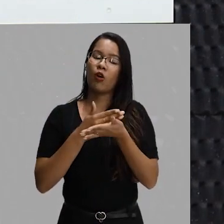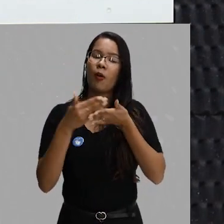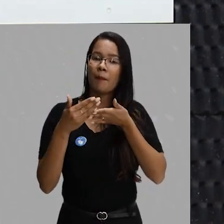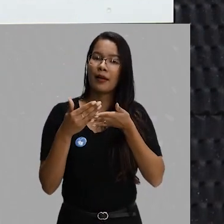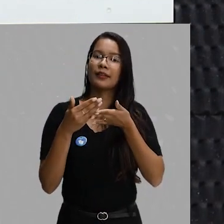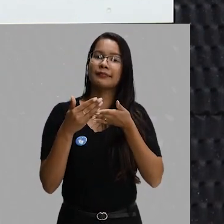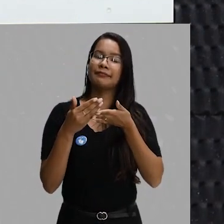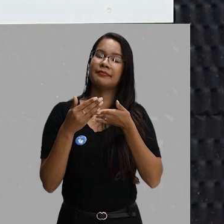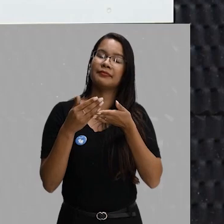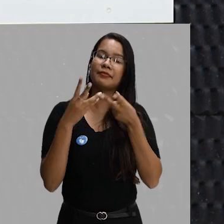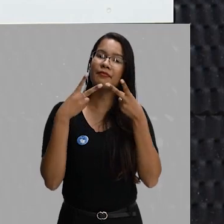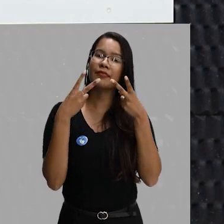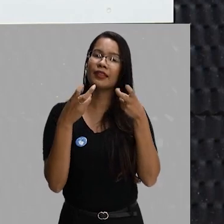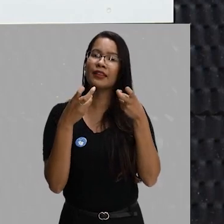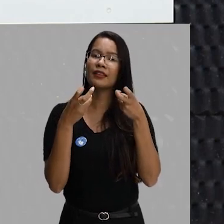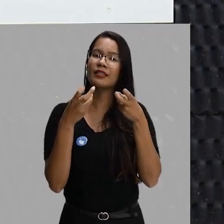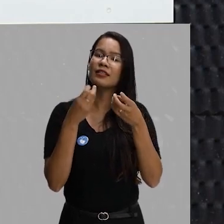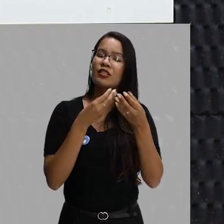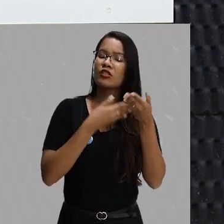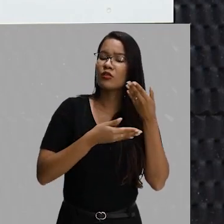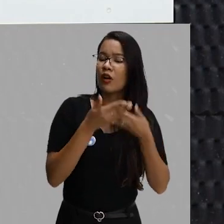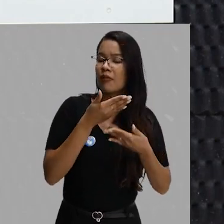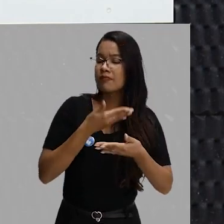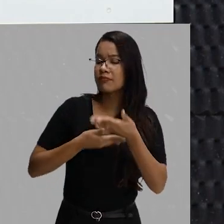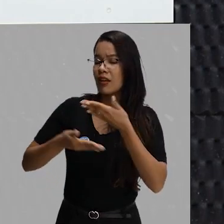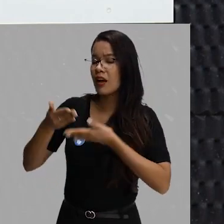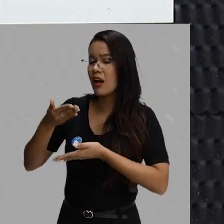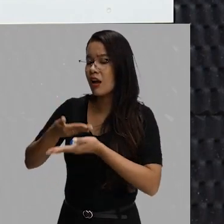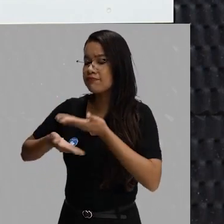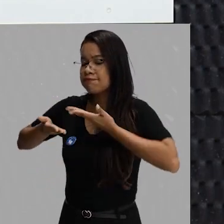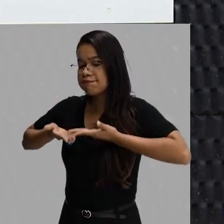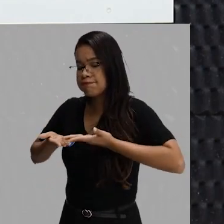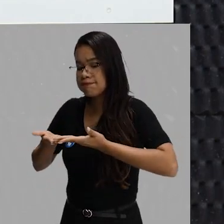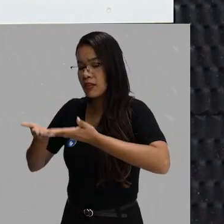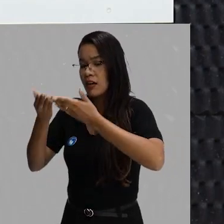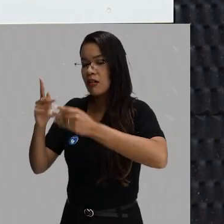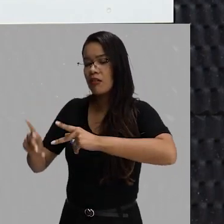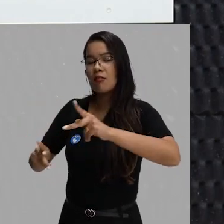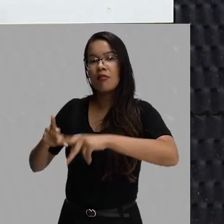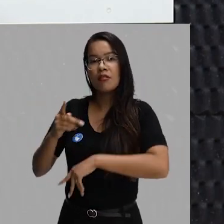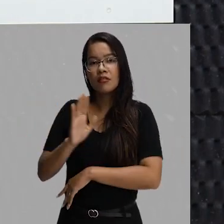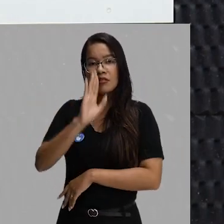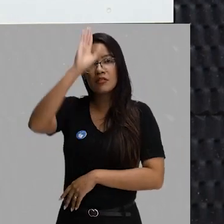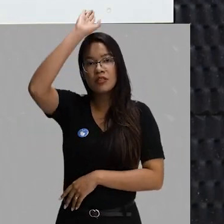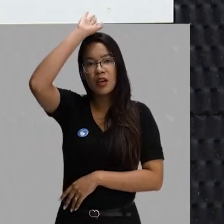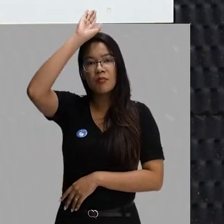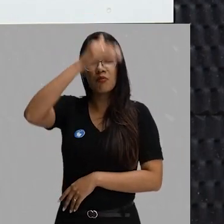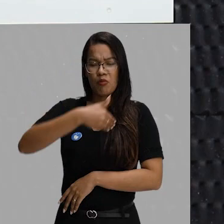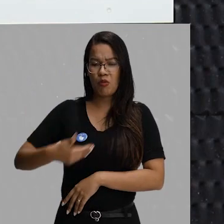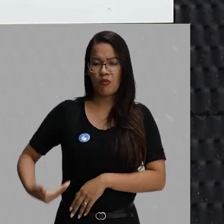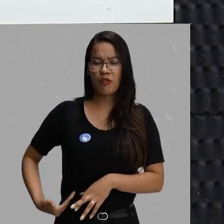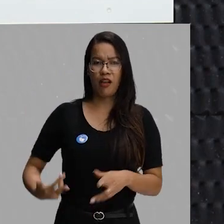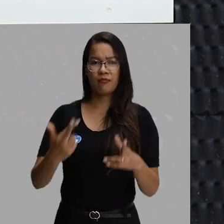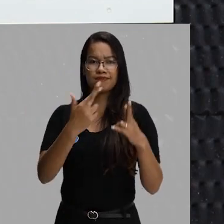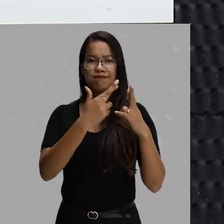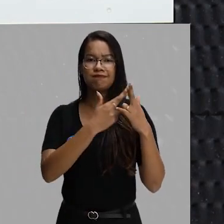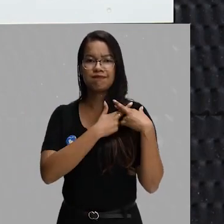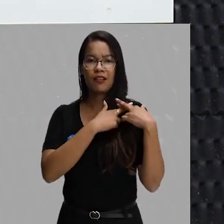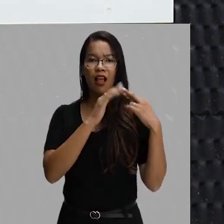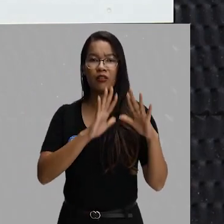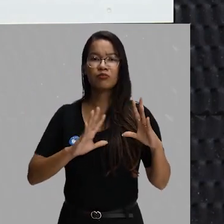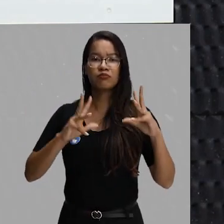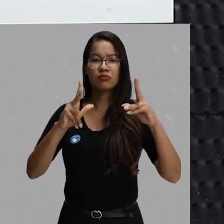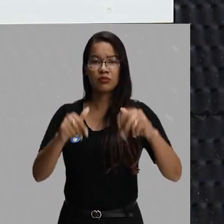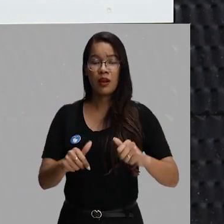perspectiva de satisfazer o povo de Roma, de ser uma forma de governo de responsabilidade pública, mas